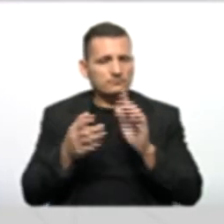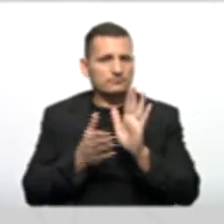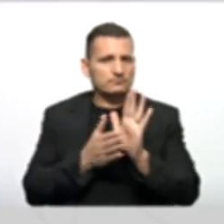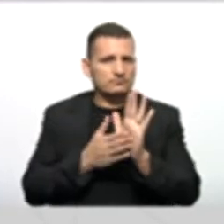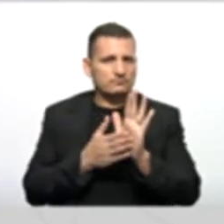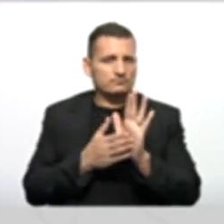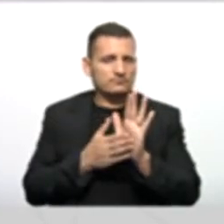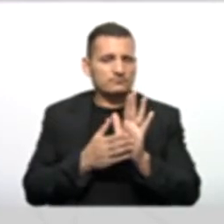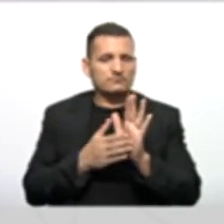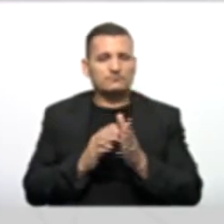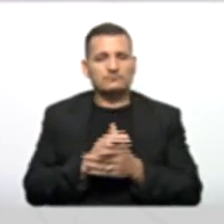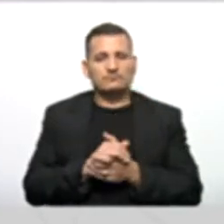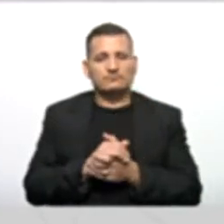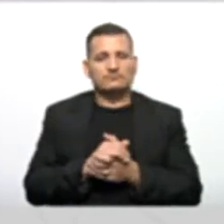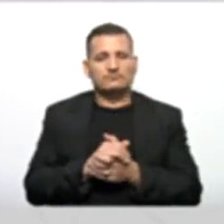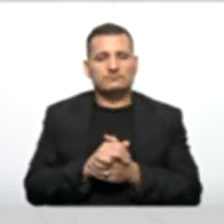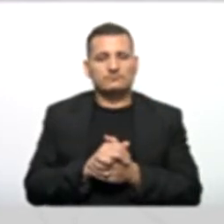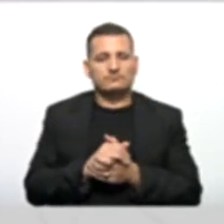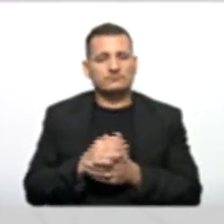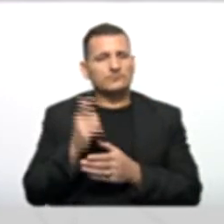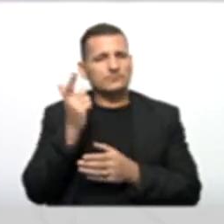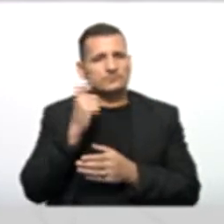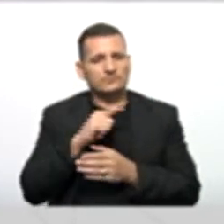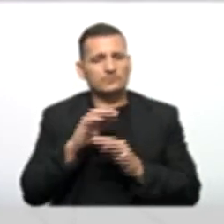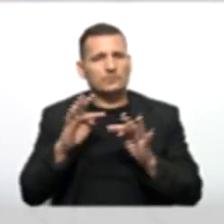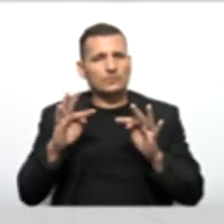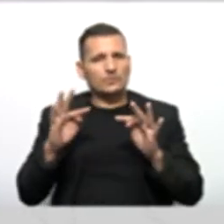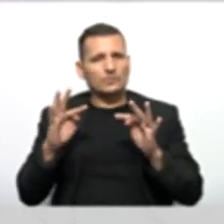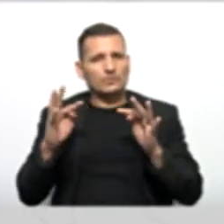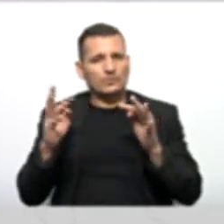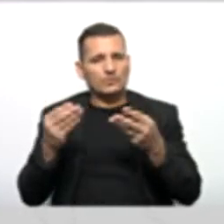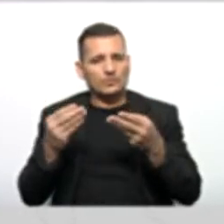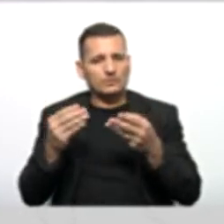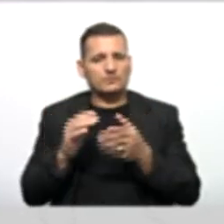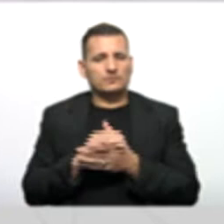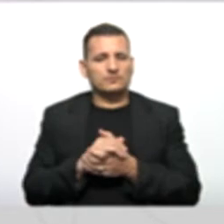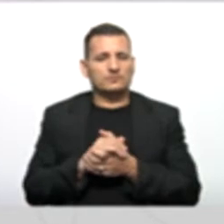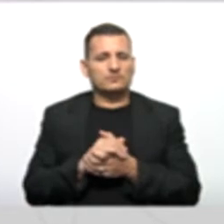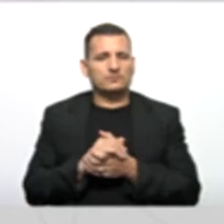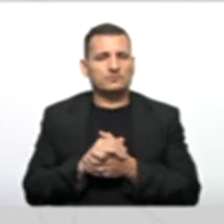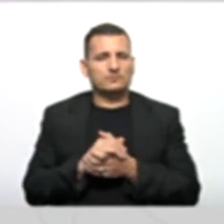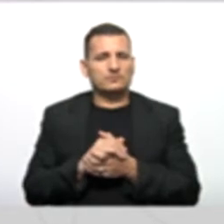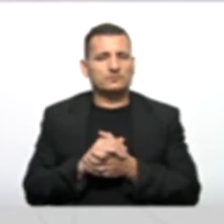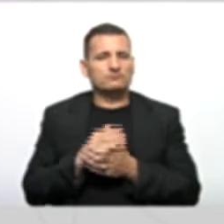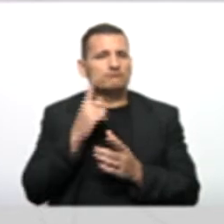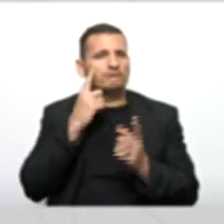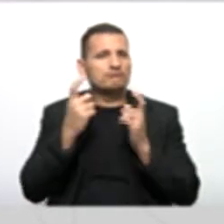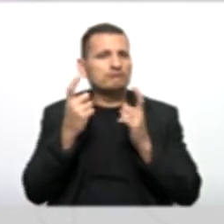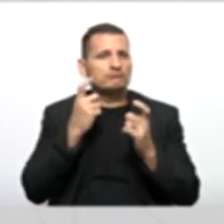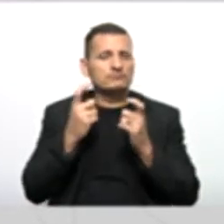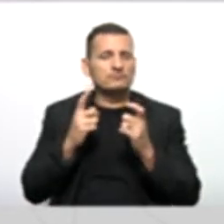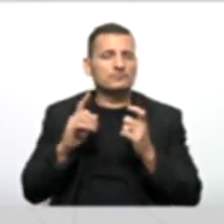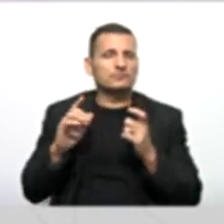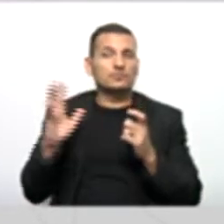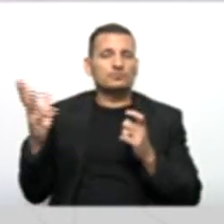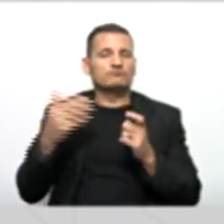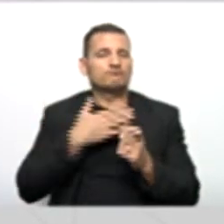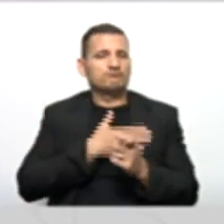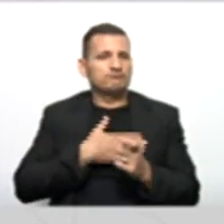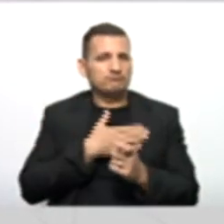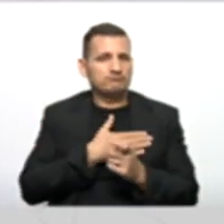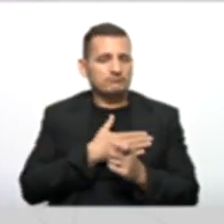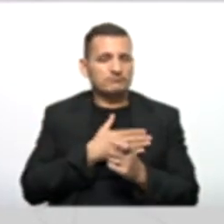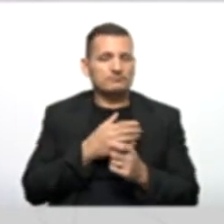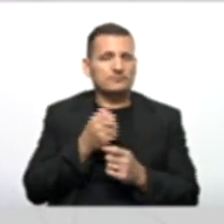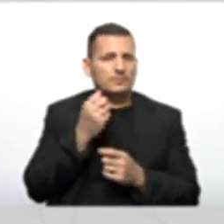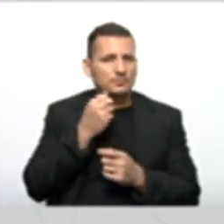propósitos, e aí, por fim, atingiu todas as expectativas das partes interessadas. Todo mundo ficou satisfeito. É tão bom